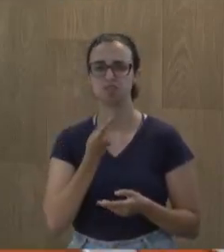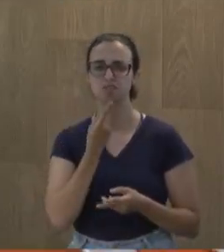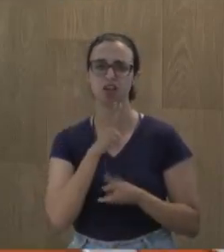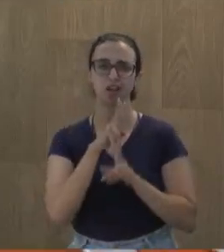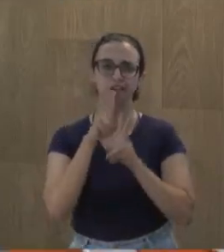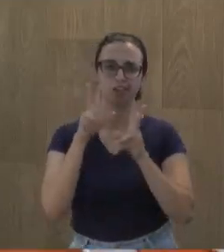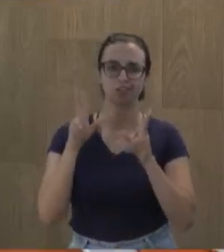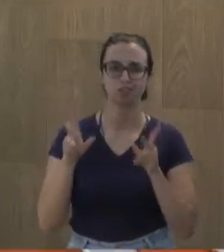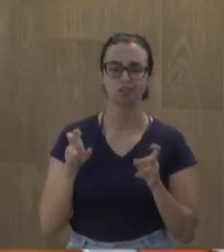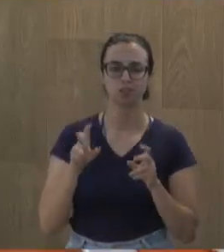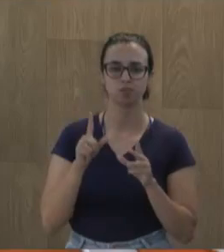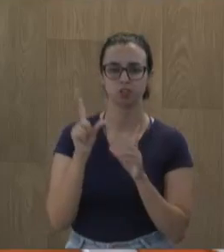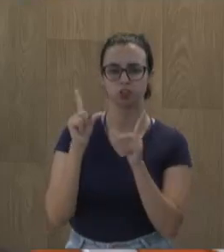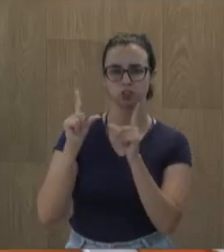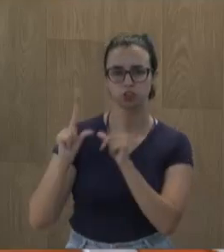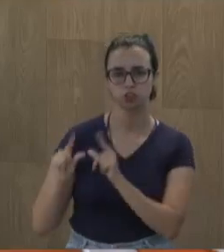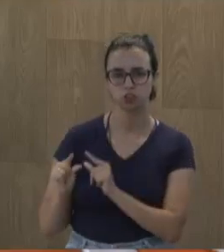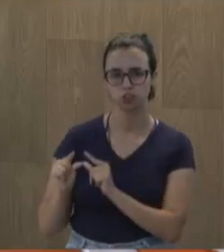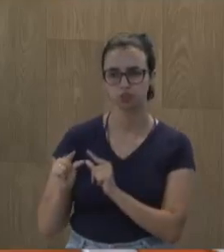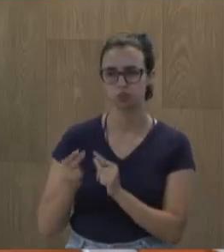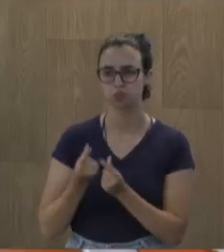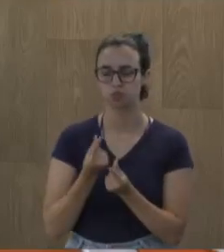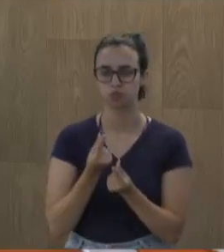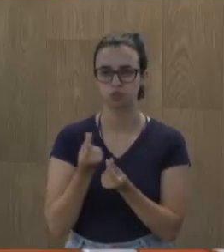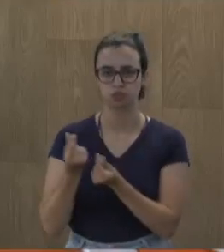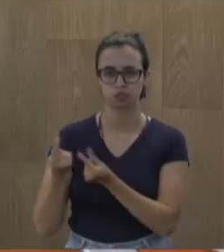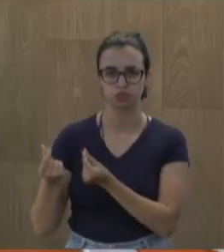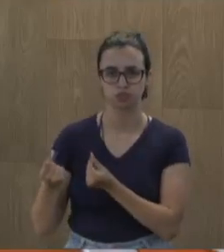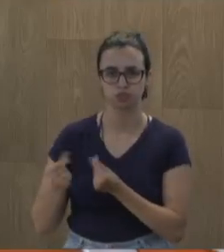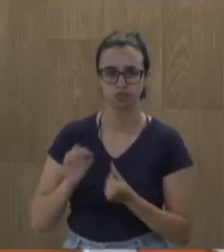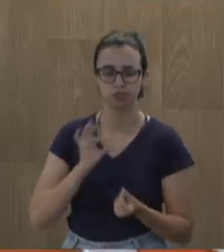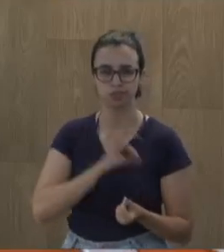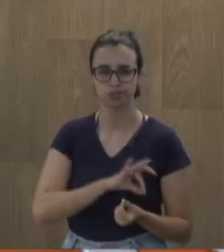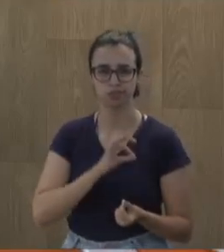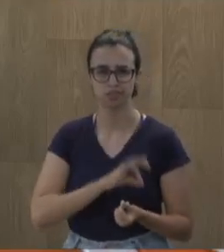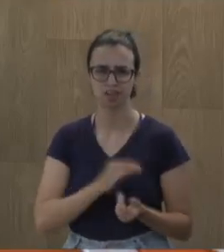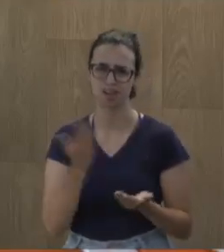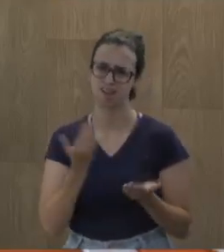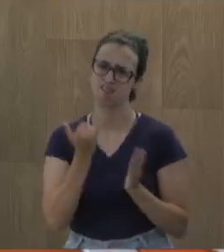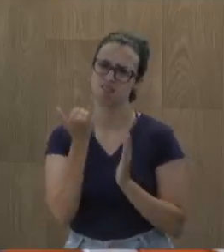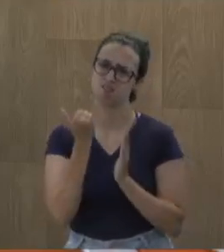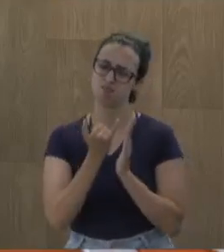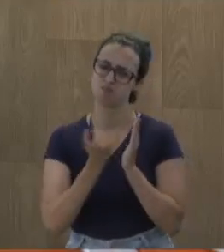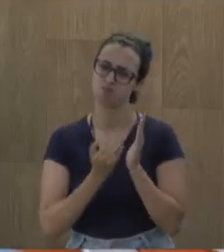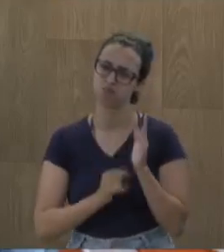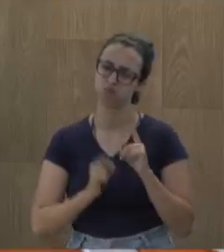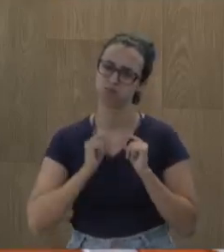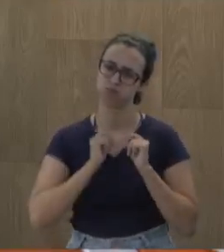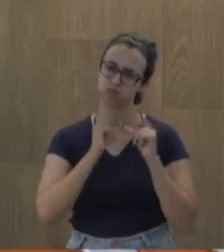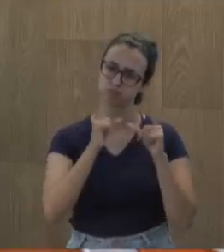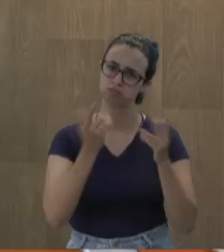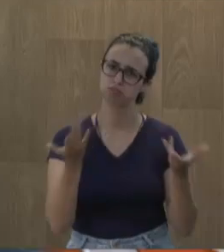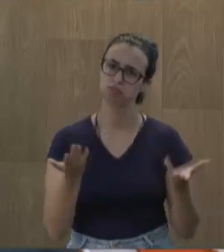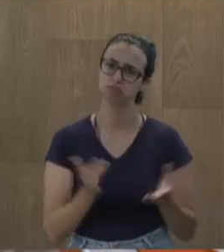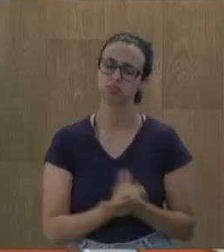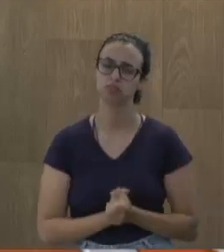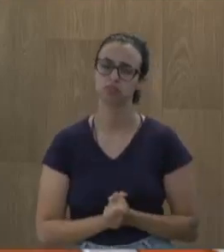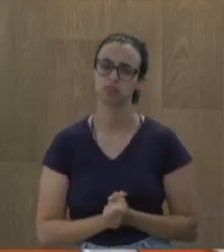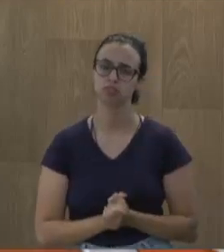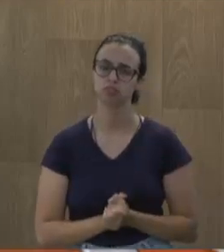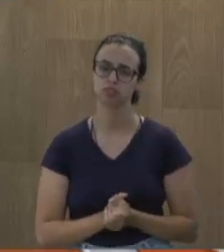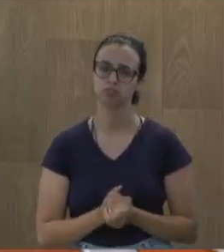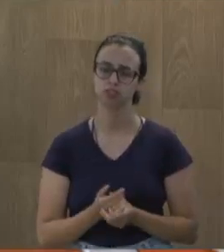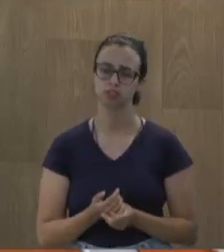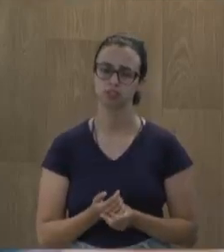diminui despesa para aplicar no povo que paga o imposto as tetas aí estão cada vez mais